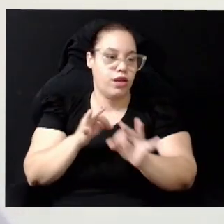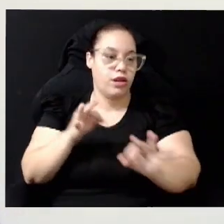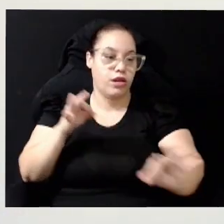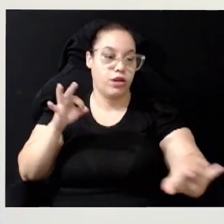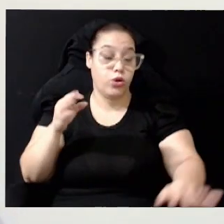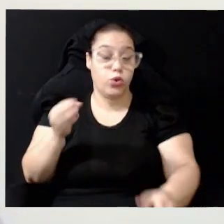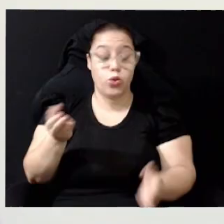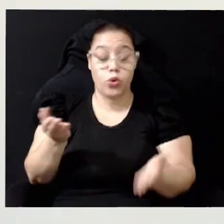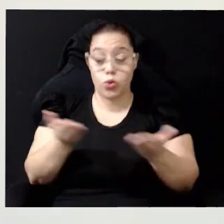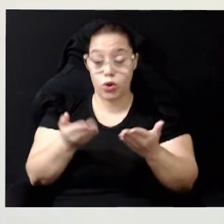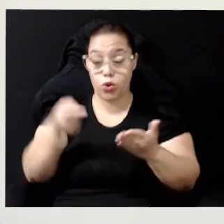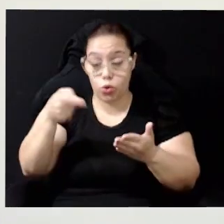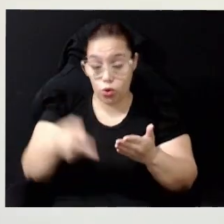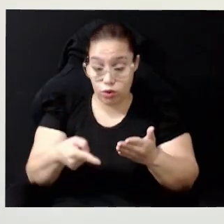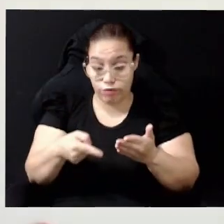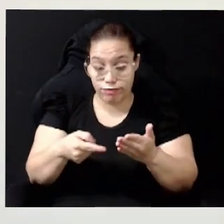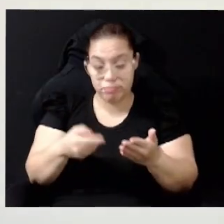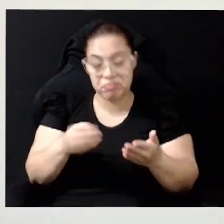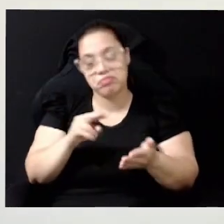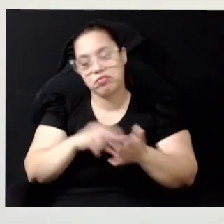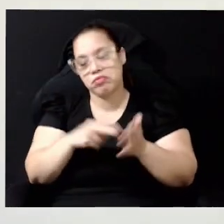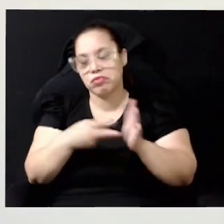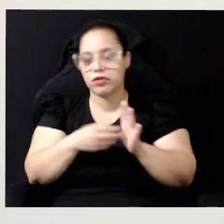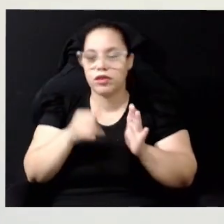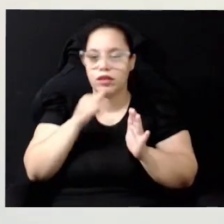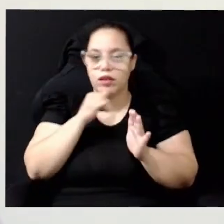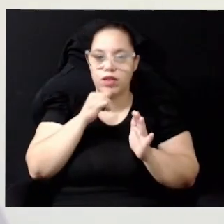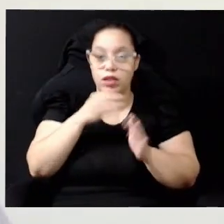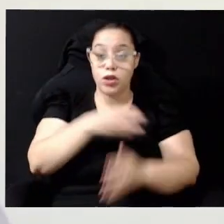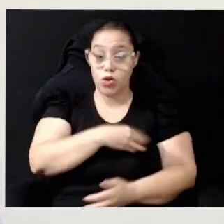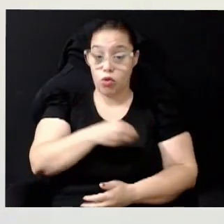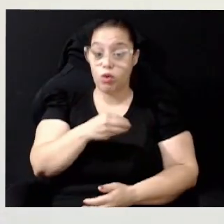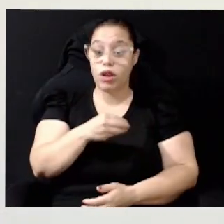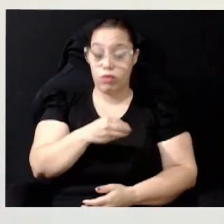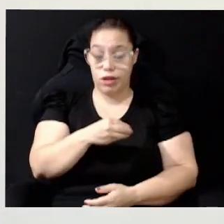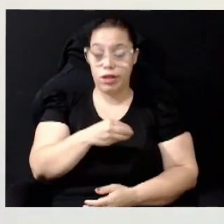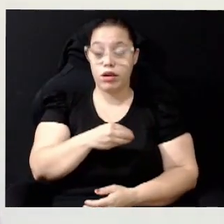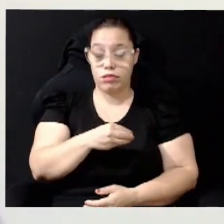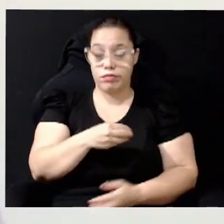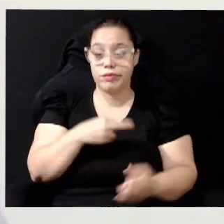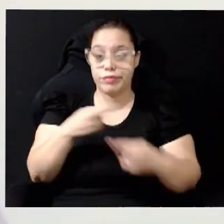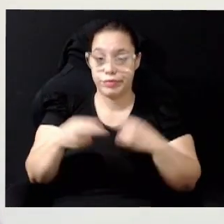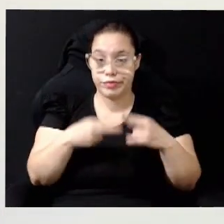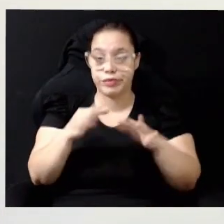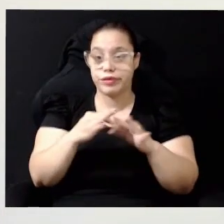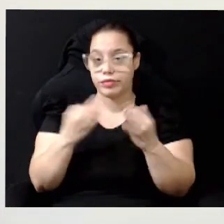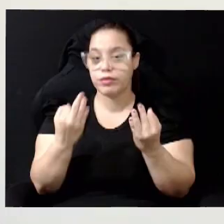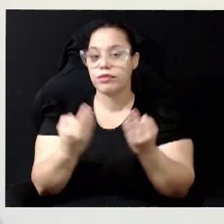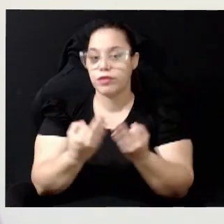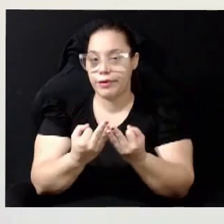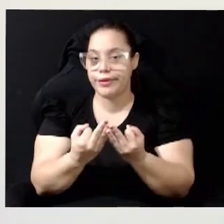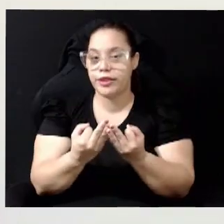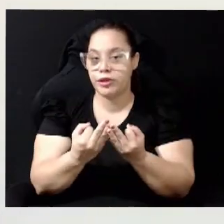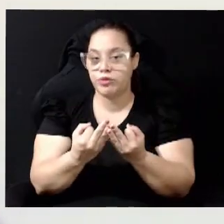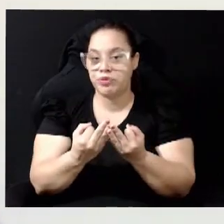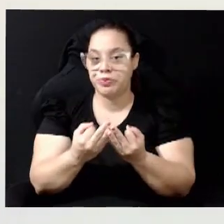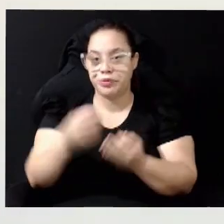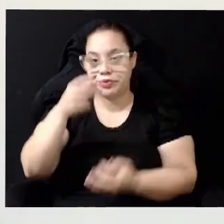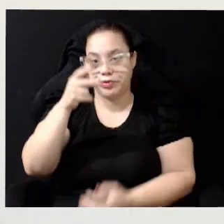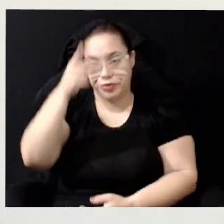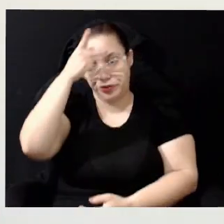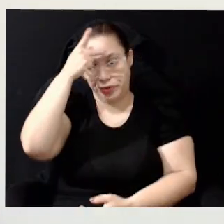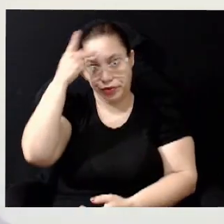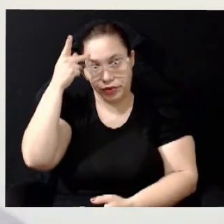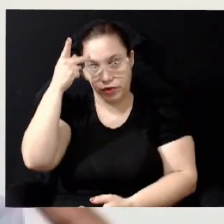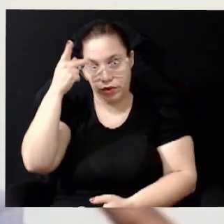faz total sentido, por exemplo, na relação com os filhos, na relação da família, né? Pessoas que praticam mindfulness estão